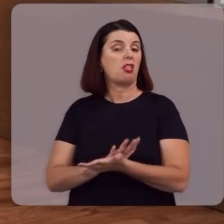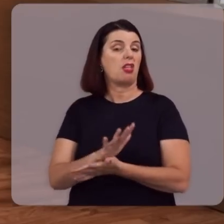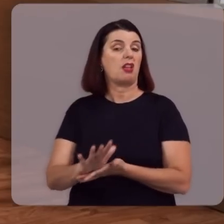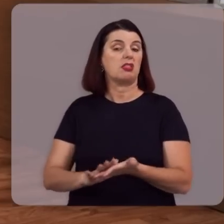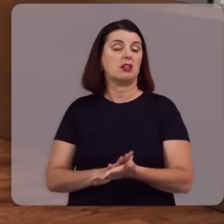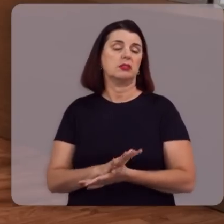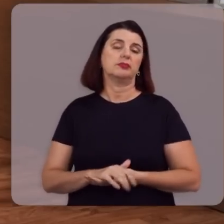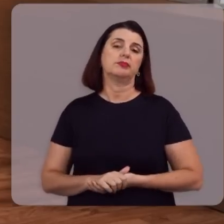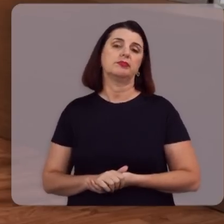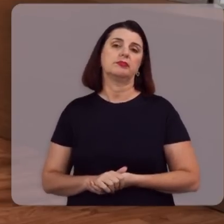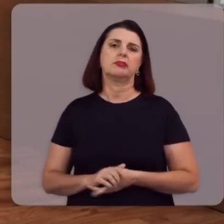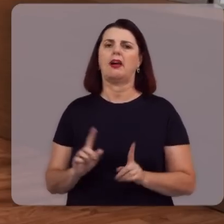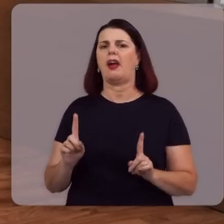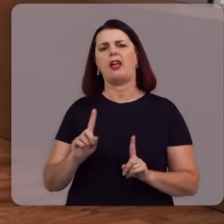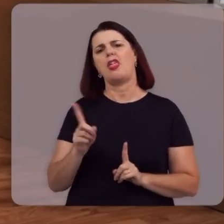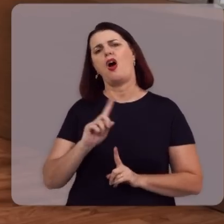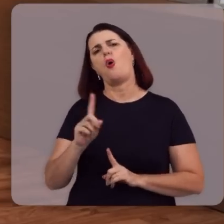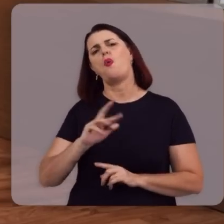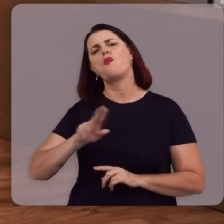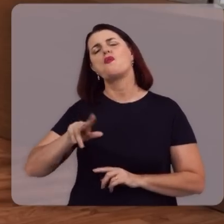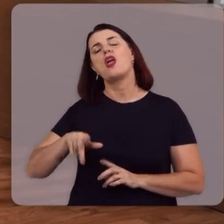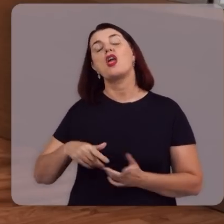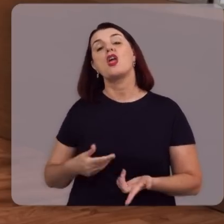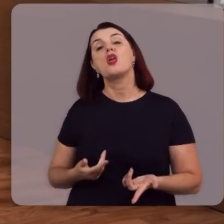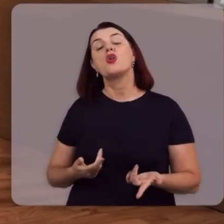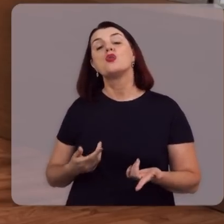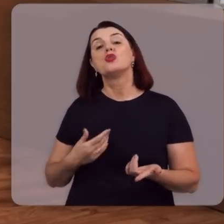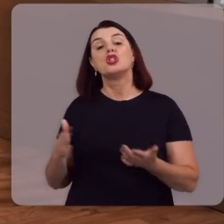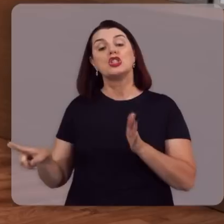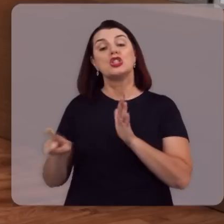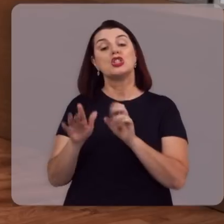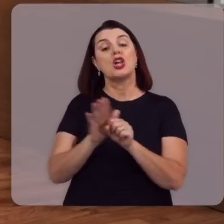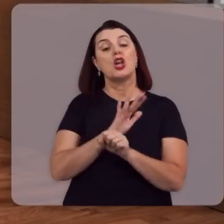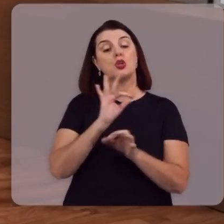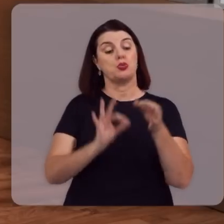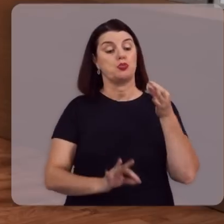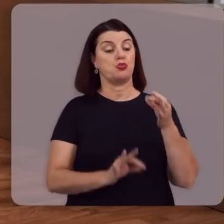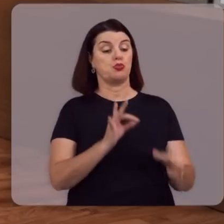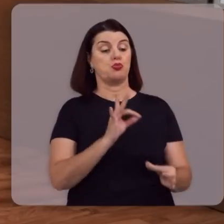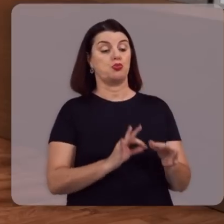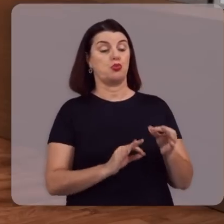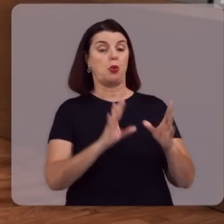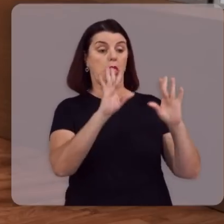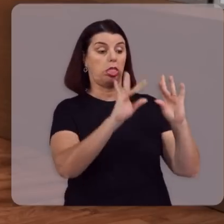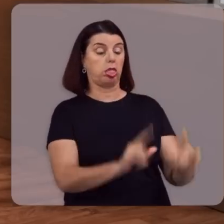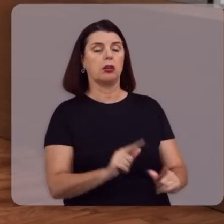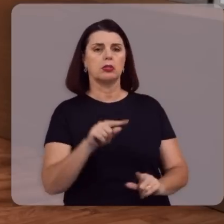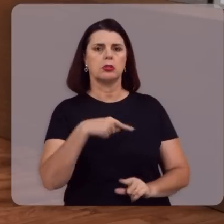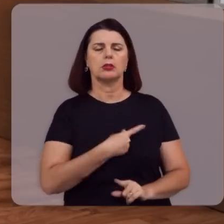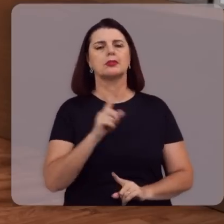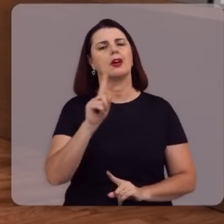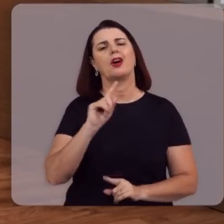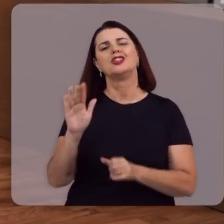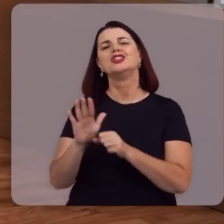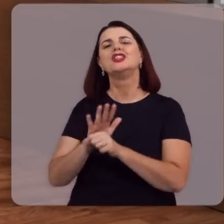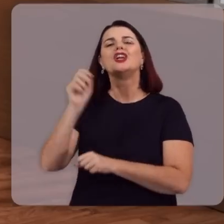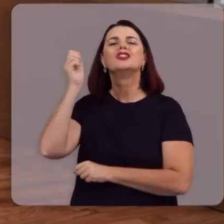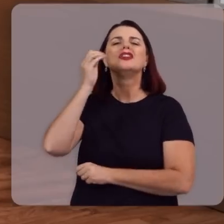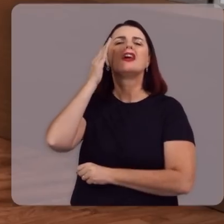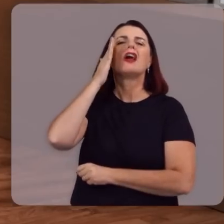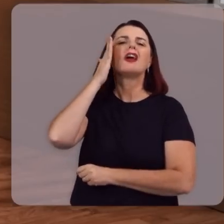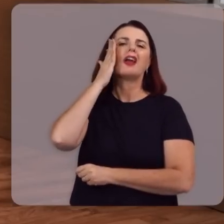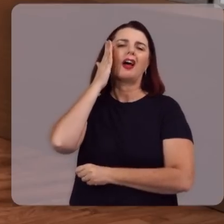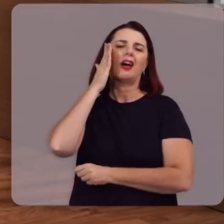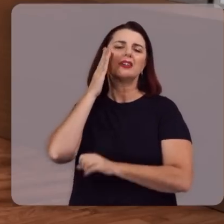imundícia. Mas ele não veio cheio de juízo para nos fulminar, ele veio cheio de graça. Nos